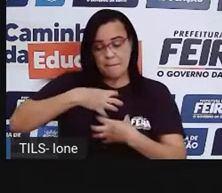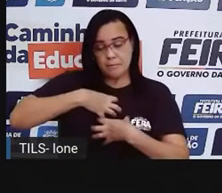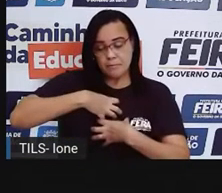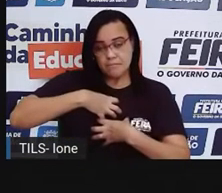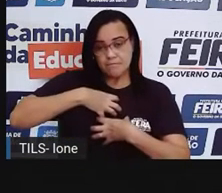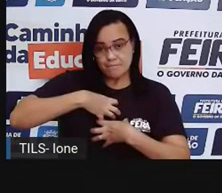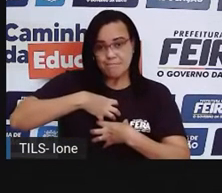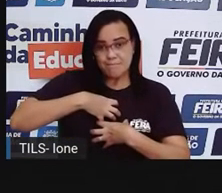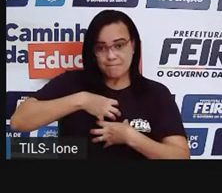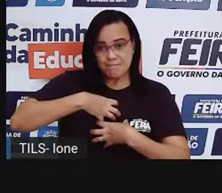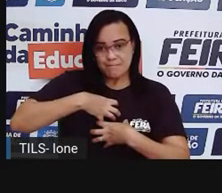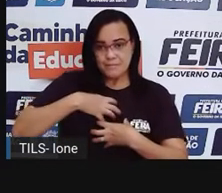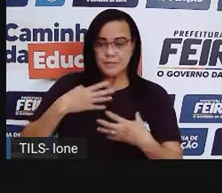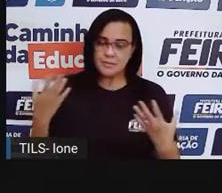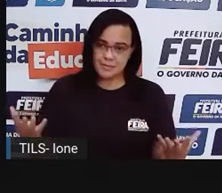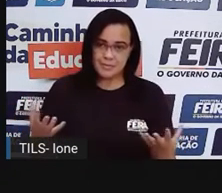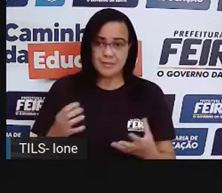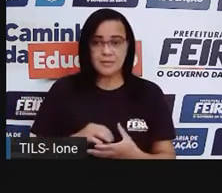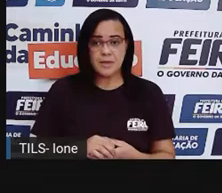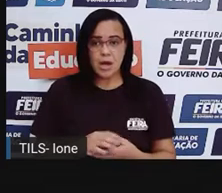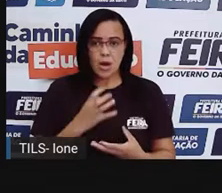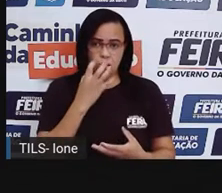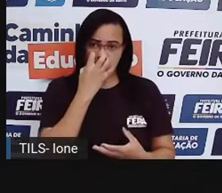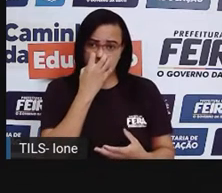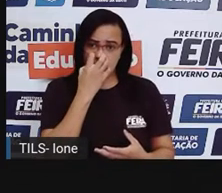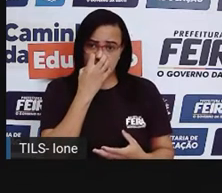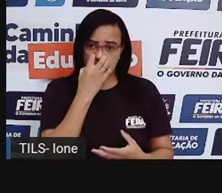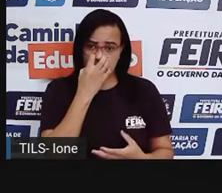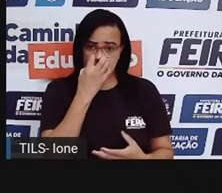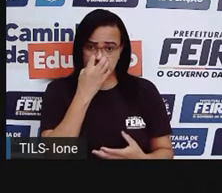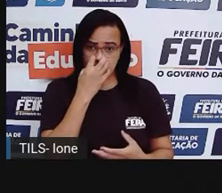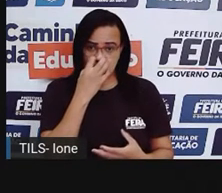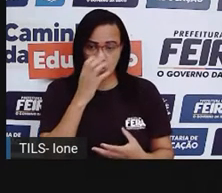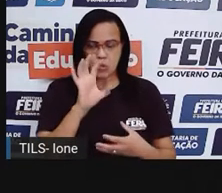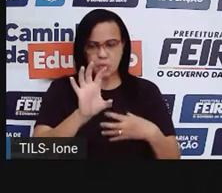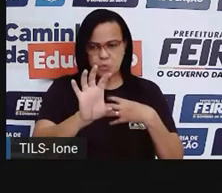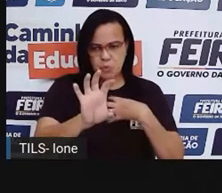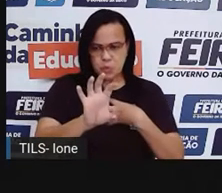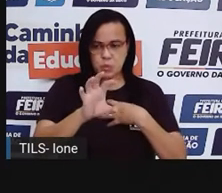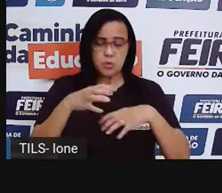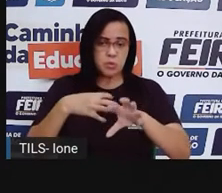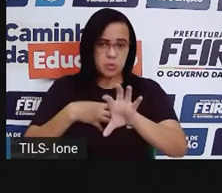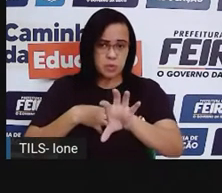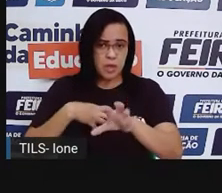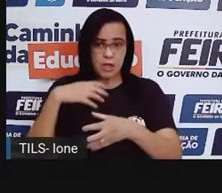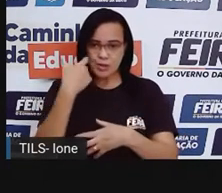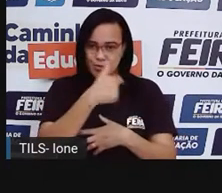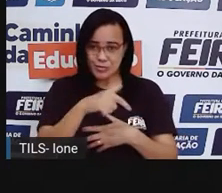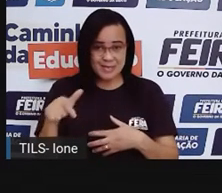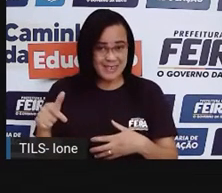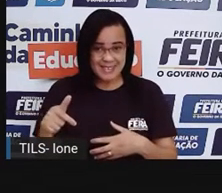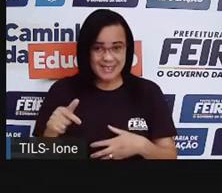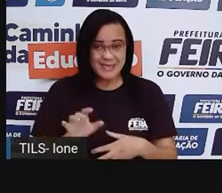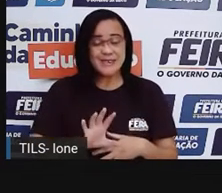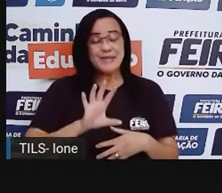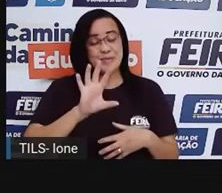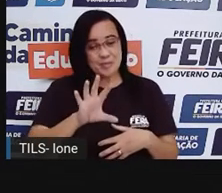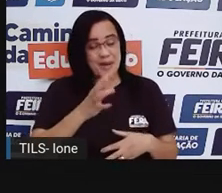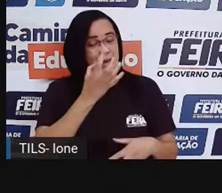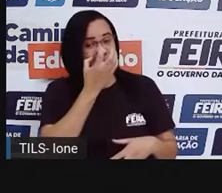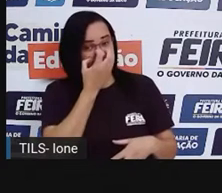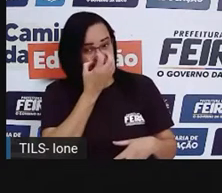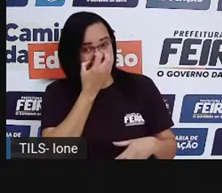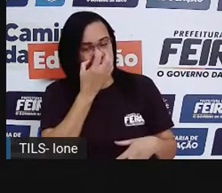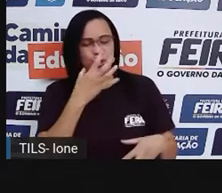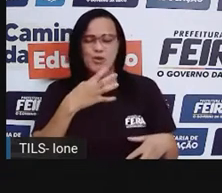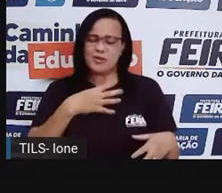não tem empatia, né? Se bem que algumas pessoas que têm bichinhos em casa dizem que o cachorrinho, ele sente quando